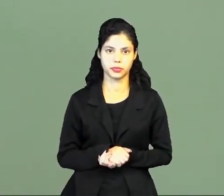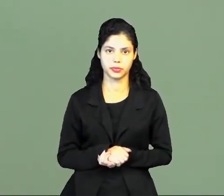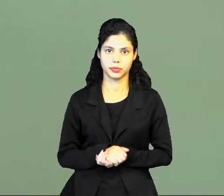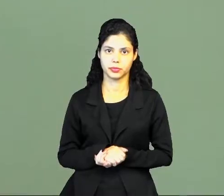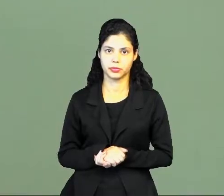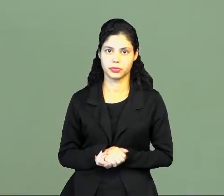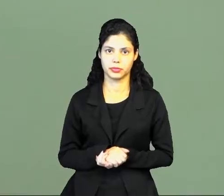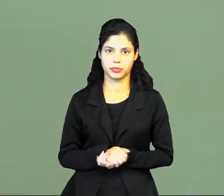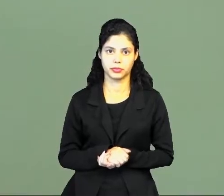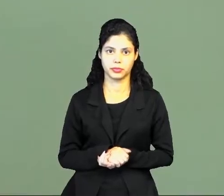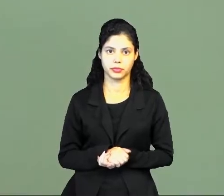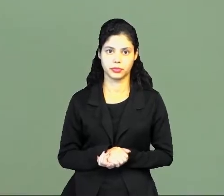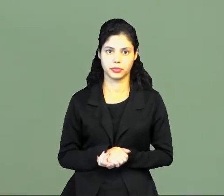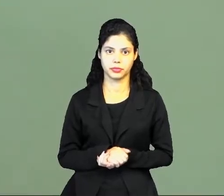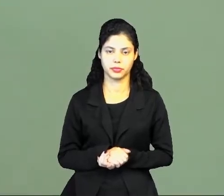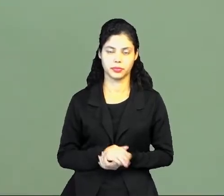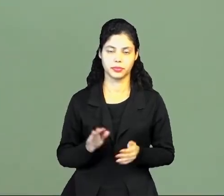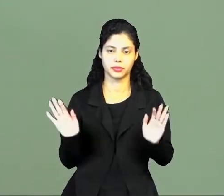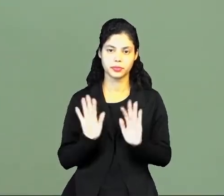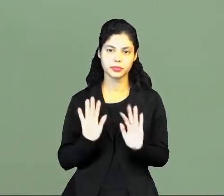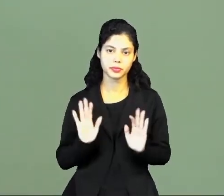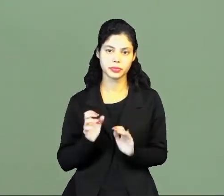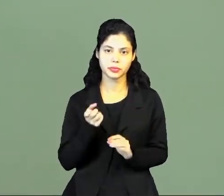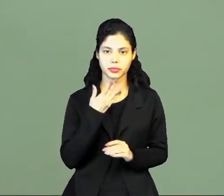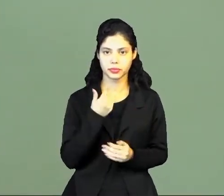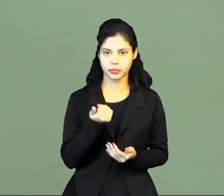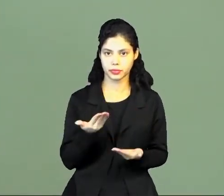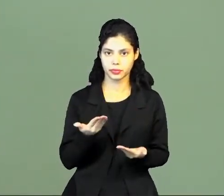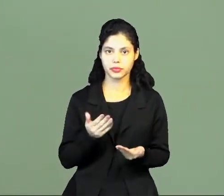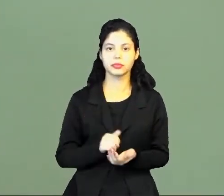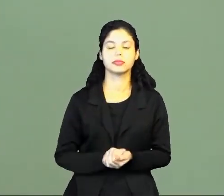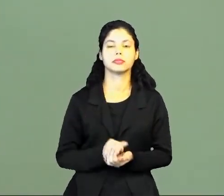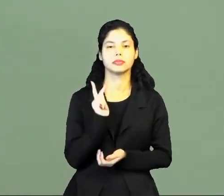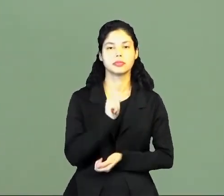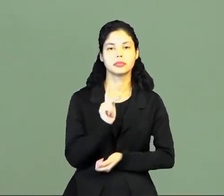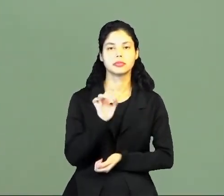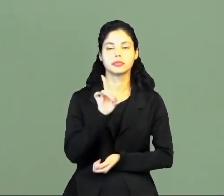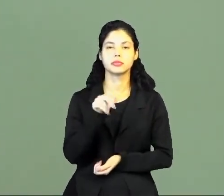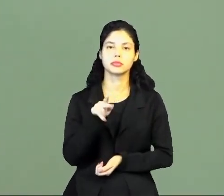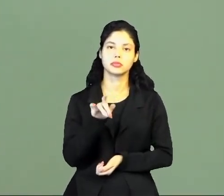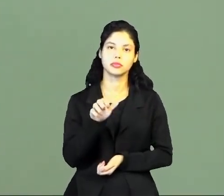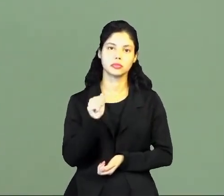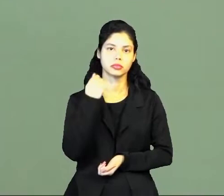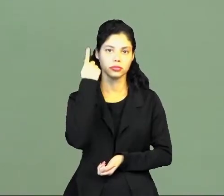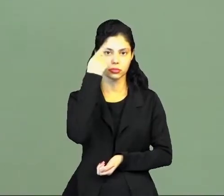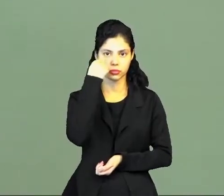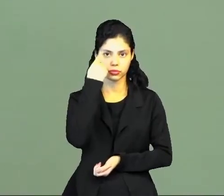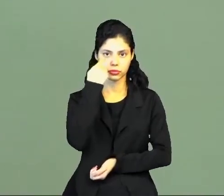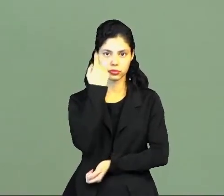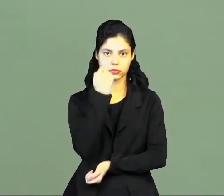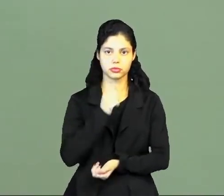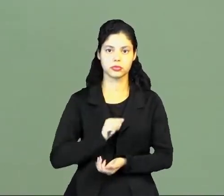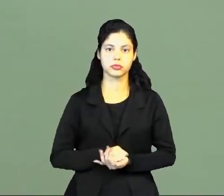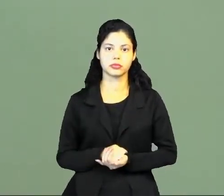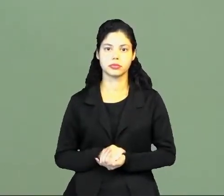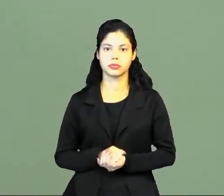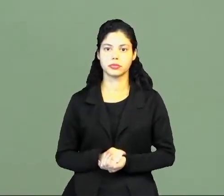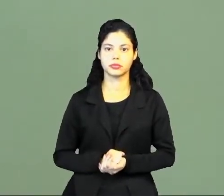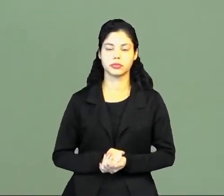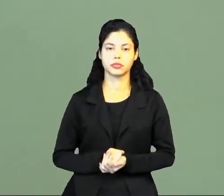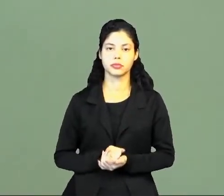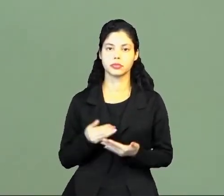estudar? Vale. Olá, galerinha, tudo bem? Sou o professor Daniel, professor de língua espanhola.